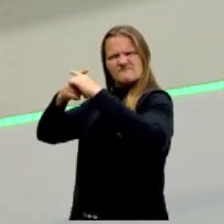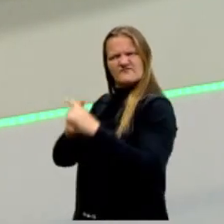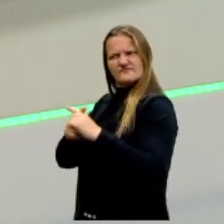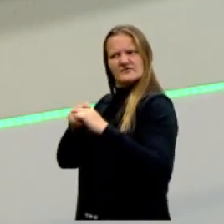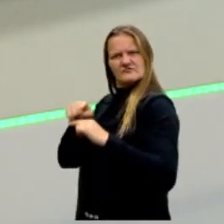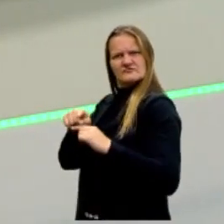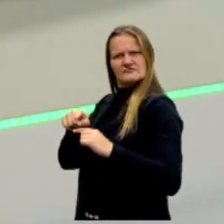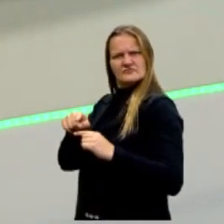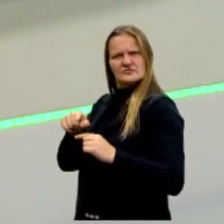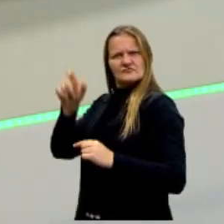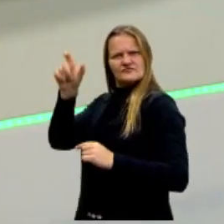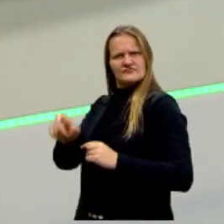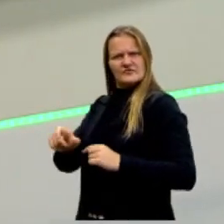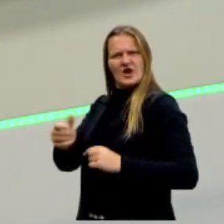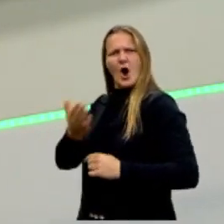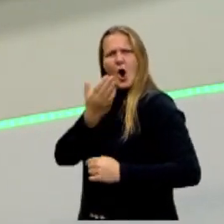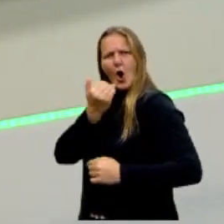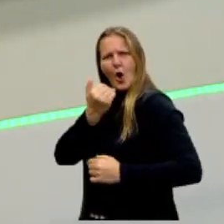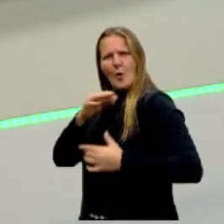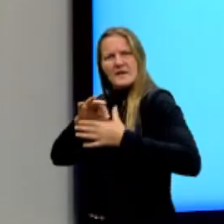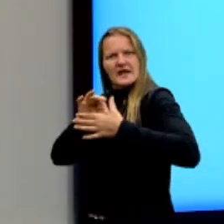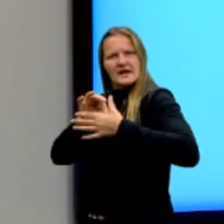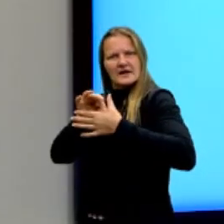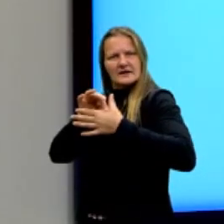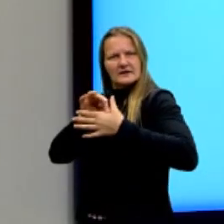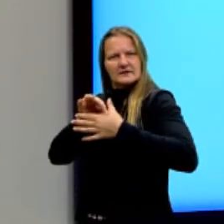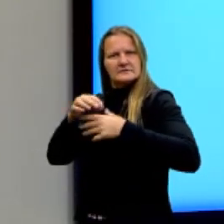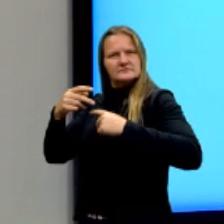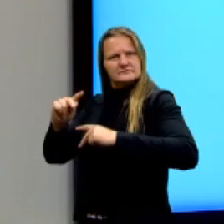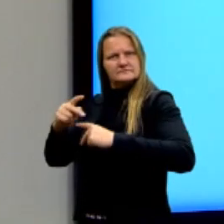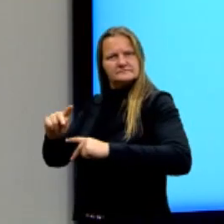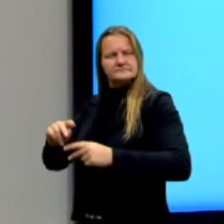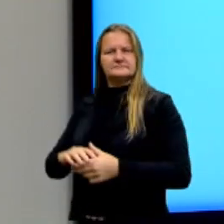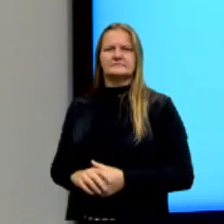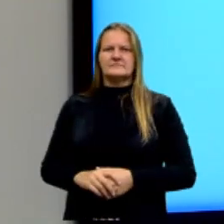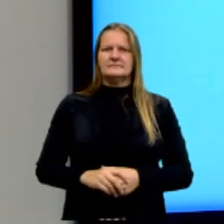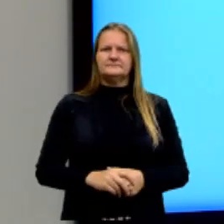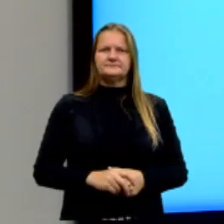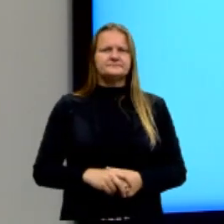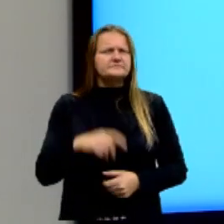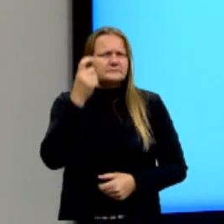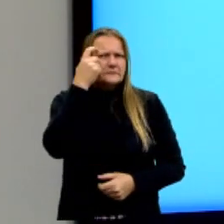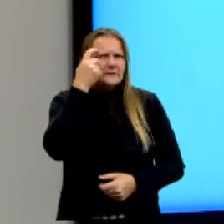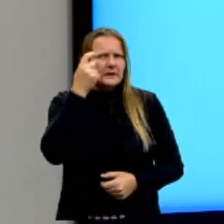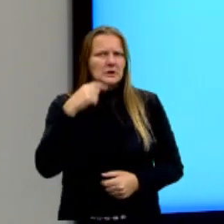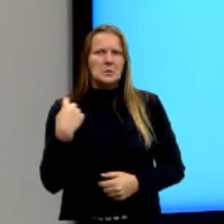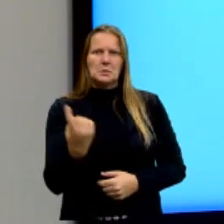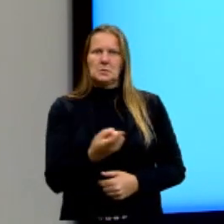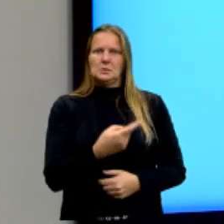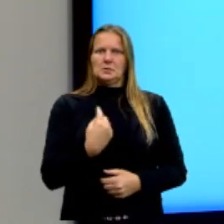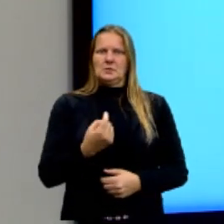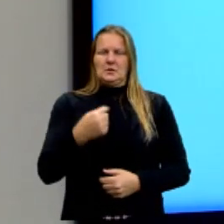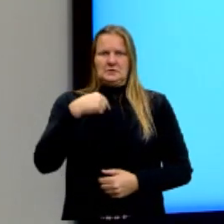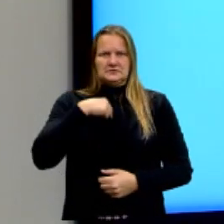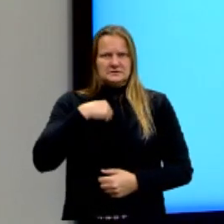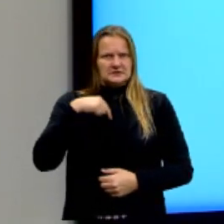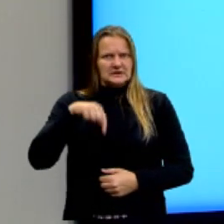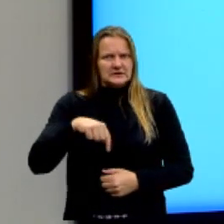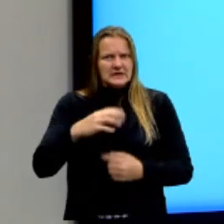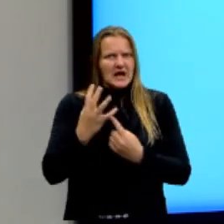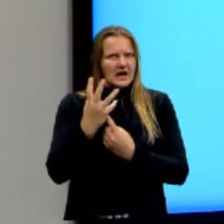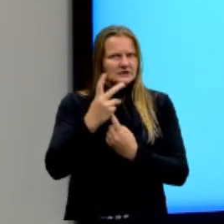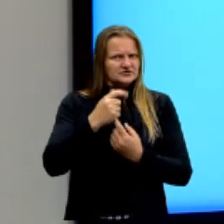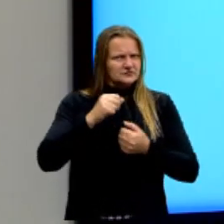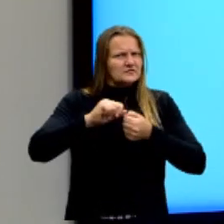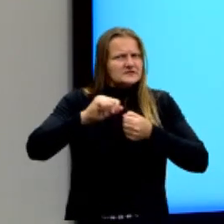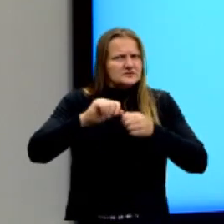ele ficou a carne lá bom então você fica pensando será que nós aqui os artistas